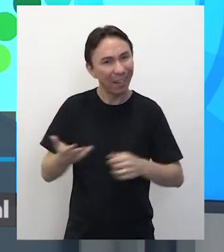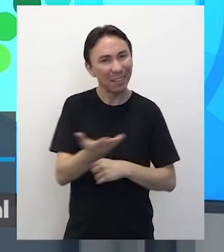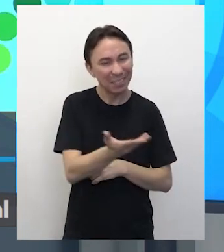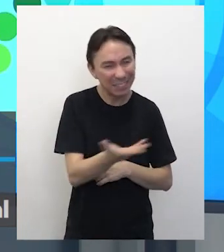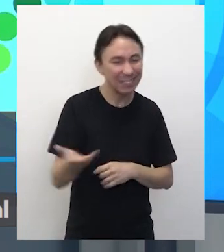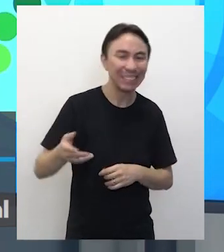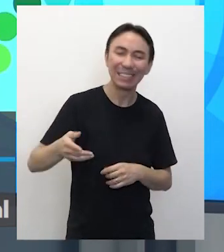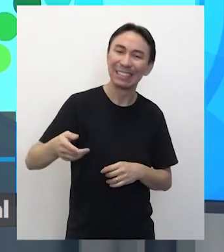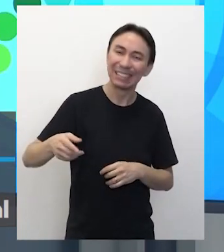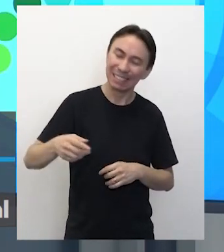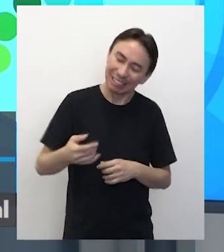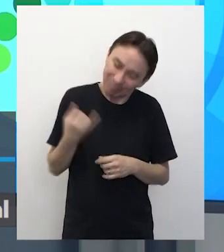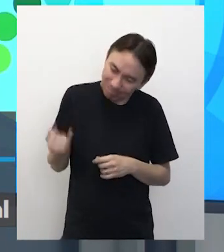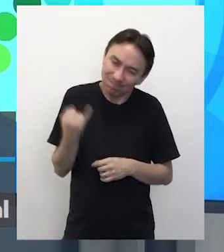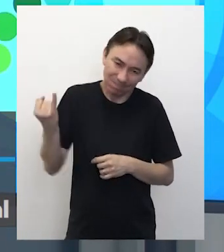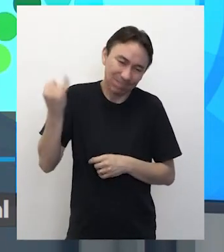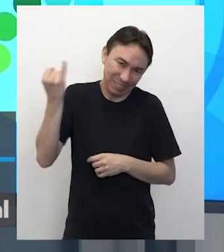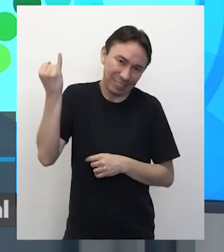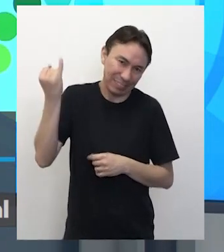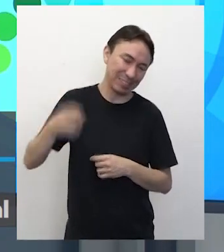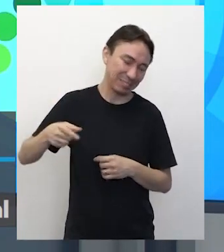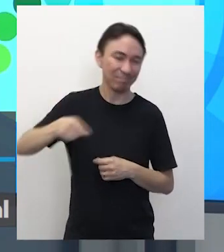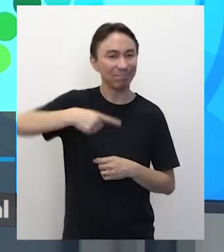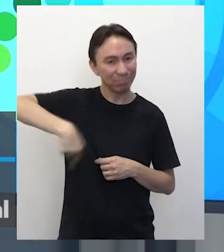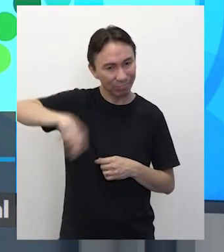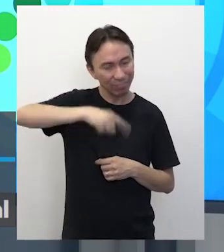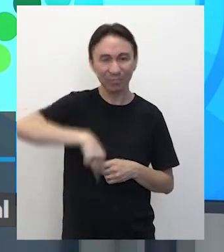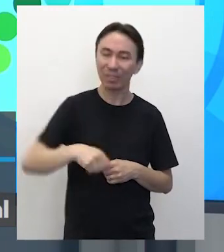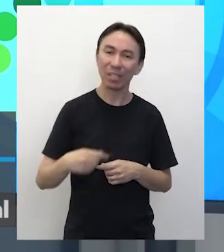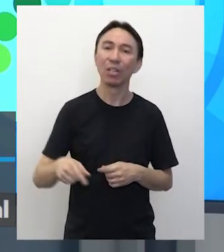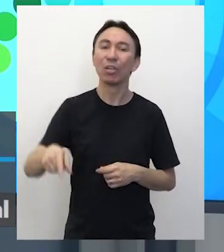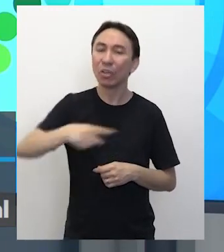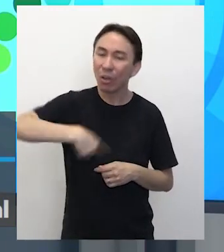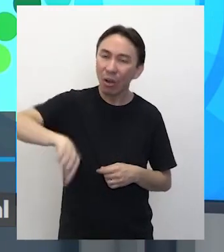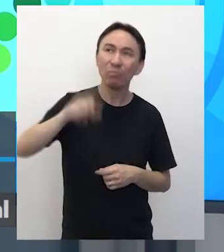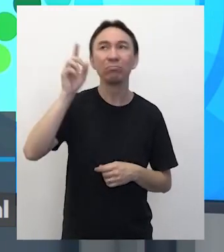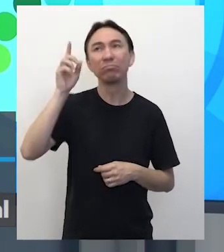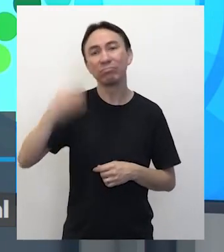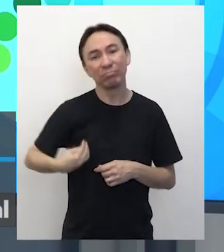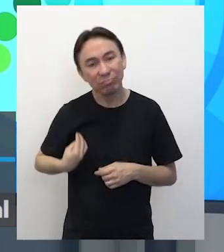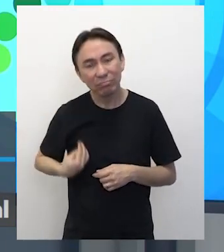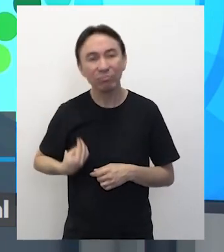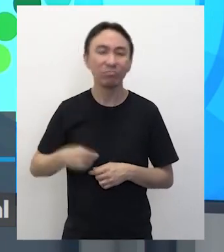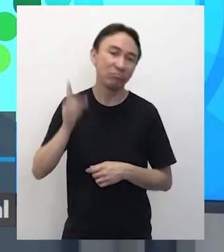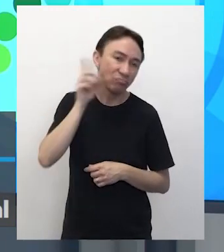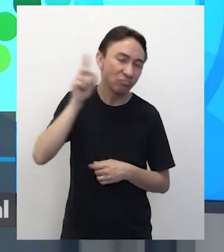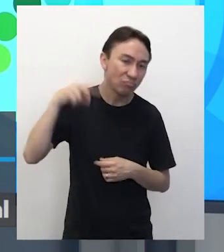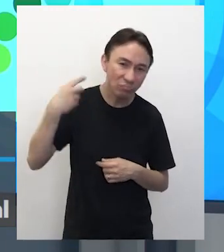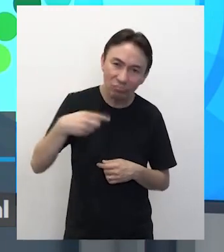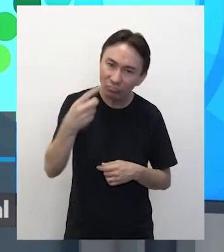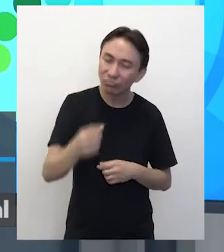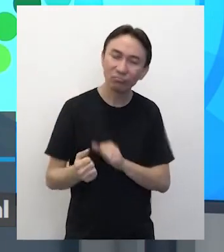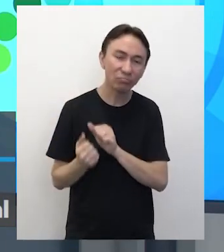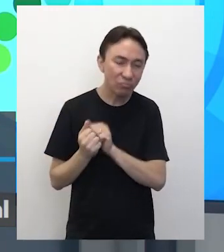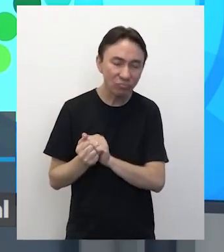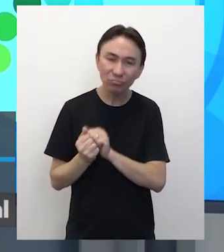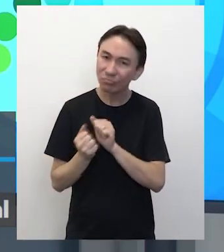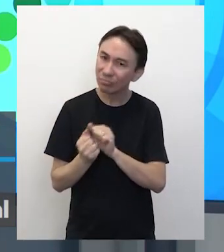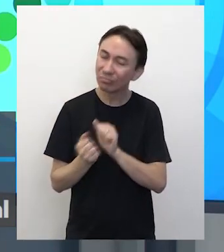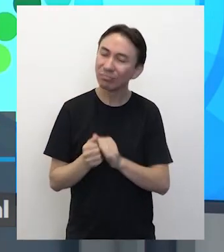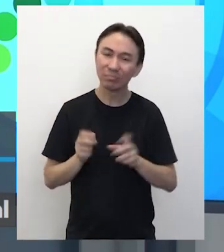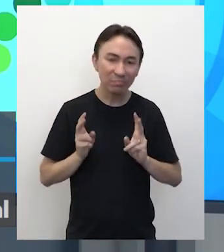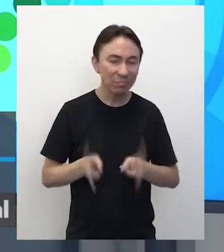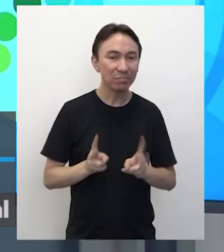né? Além delas estarem presentes o tempo todo no nosso cotidiano, elas também podem nos auxiliar a